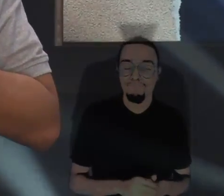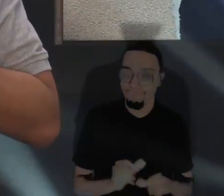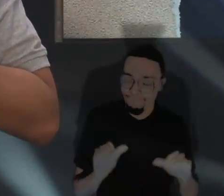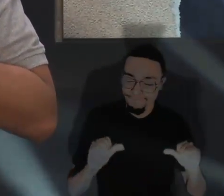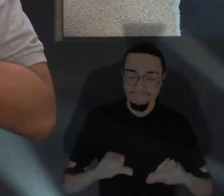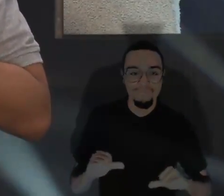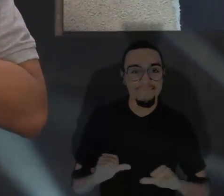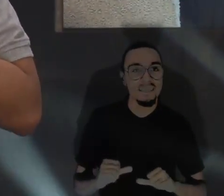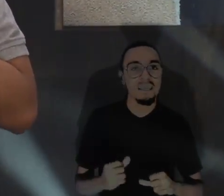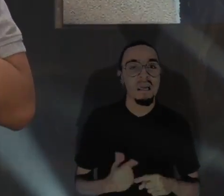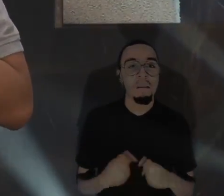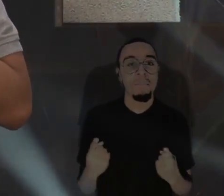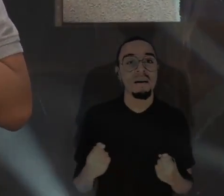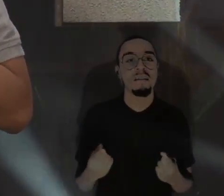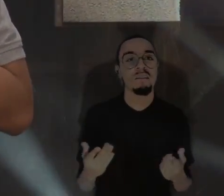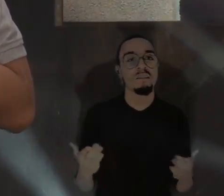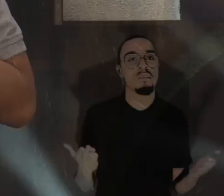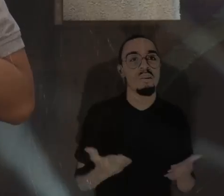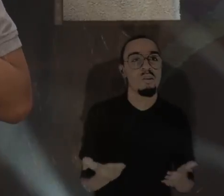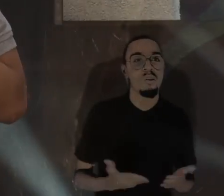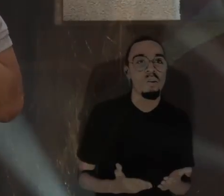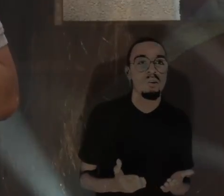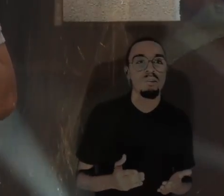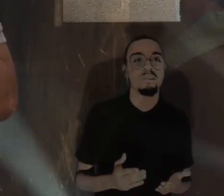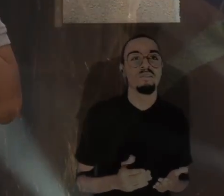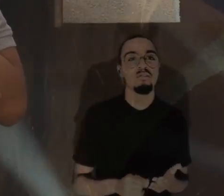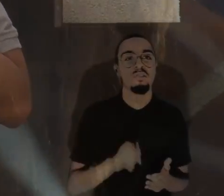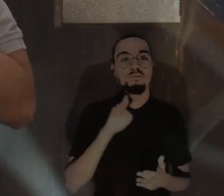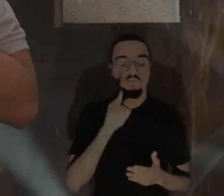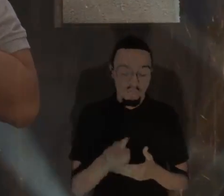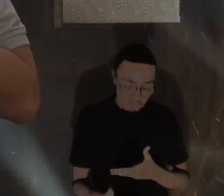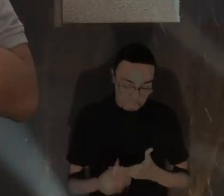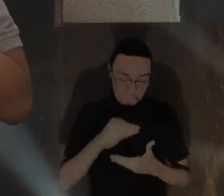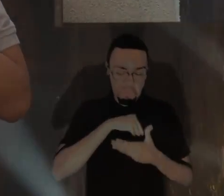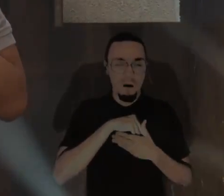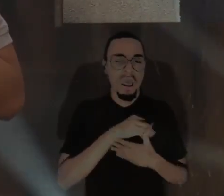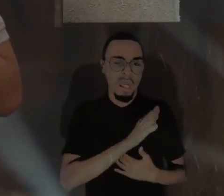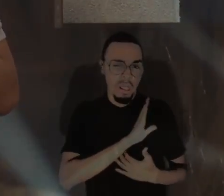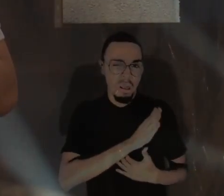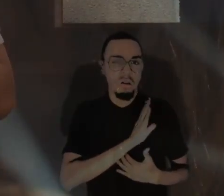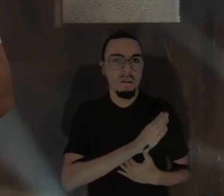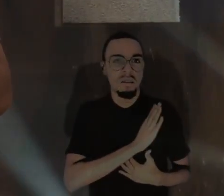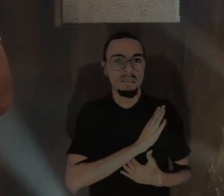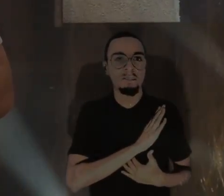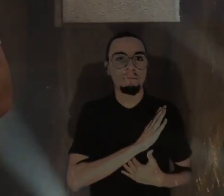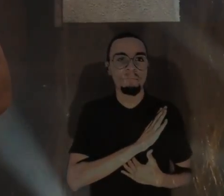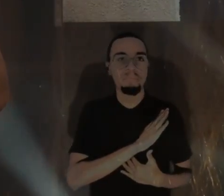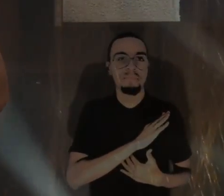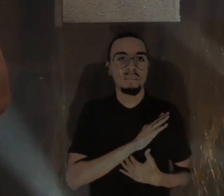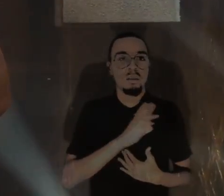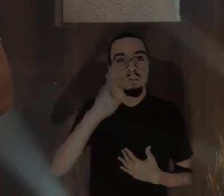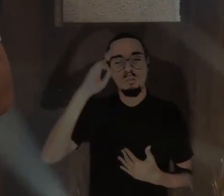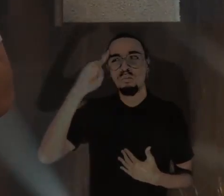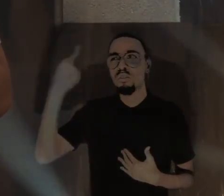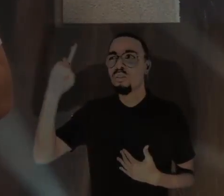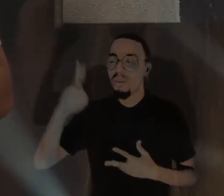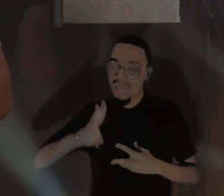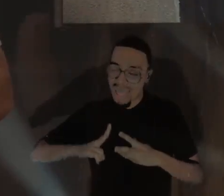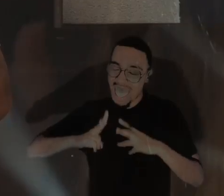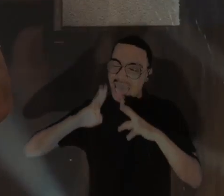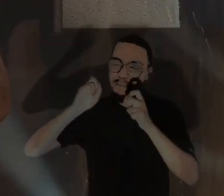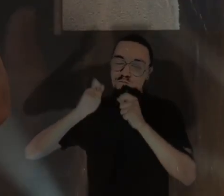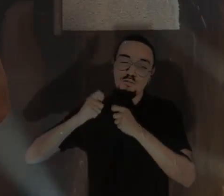gente. Mas hoje você está engravidando de uma palavra. O Senhor é a sua força. Eu